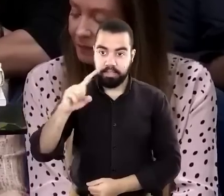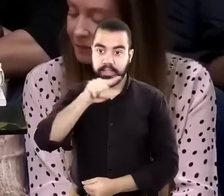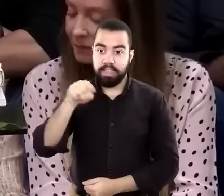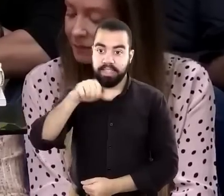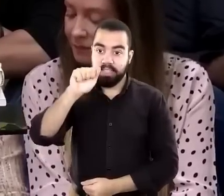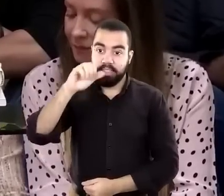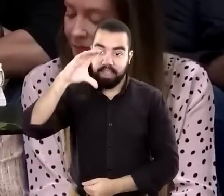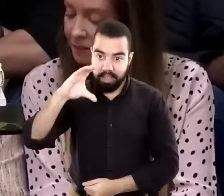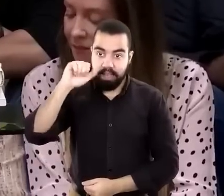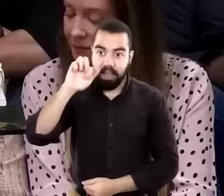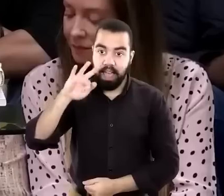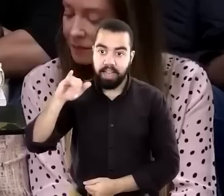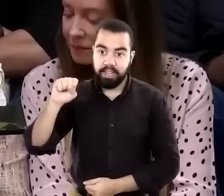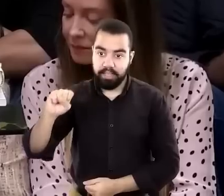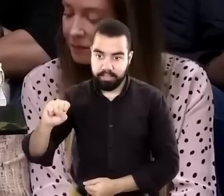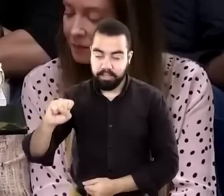Profeta Zacarias, capítulo 4,